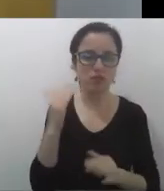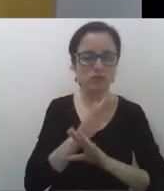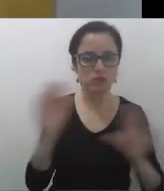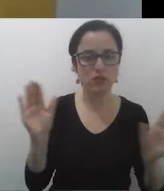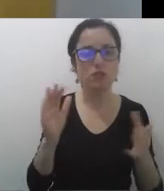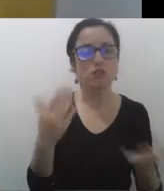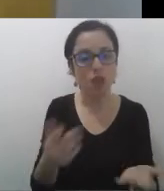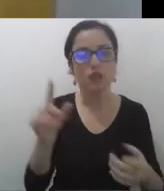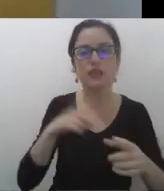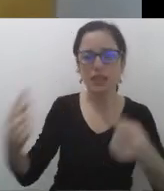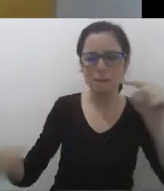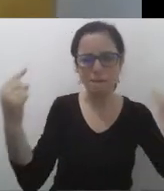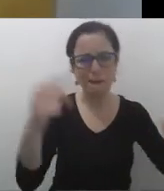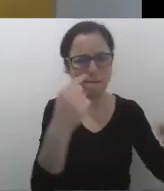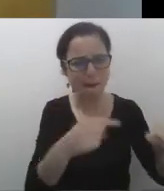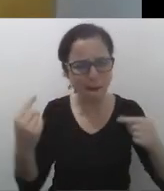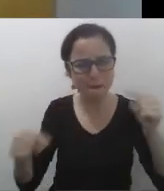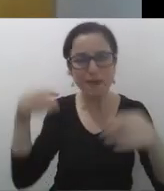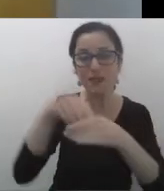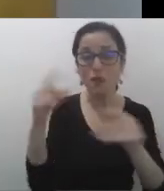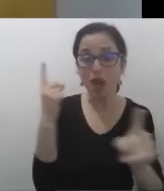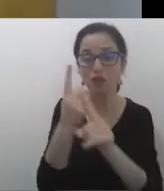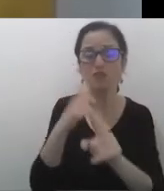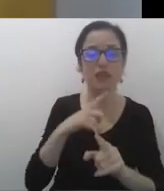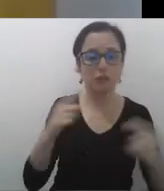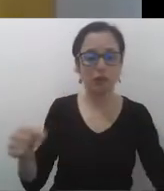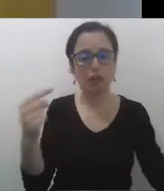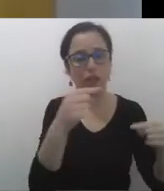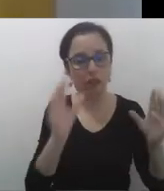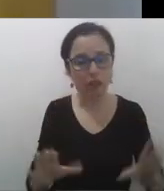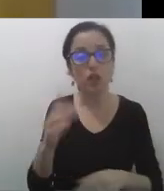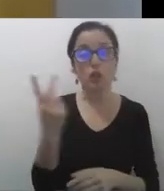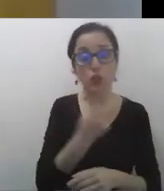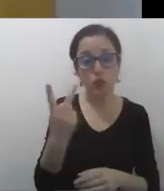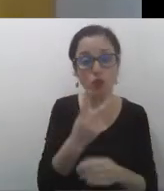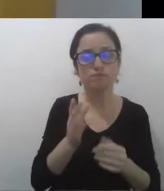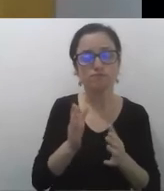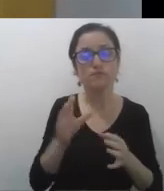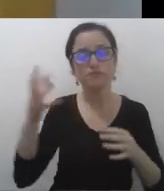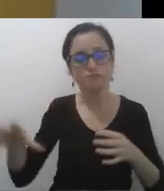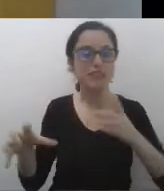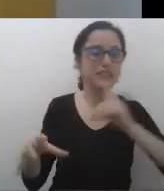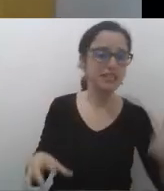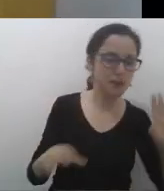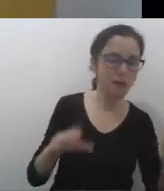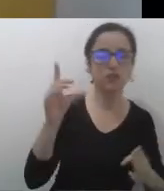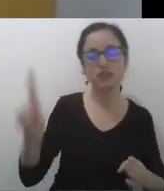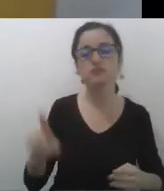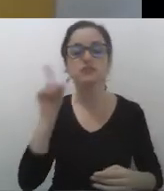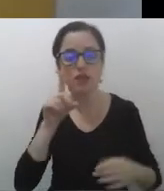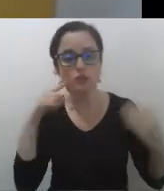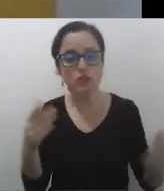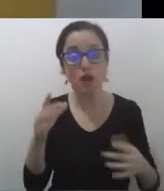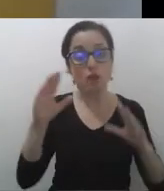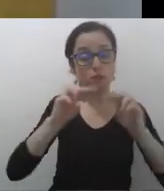Moholy-Nagy falecer, houve um debate em que se promoveu o encontro, né, dessas duas vertentes no Museu de